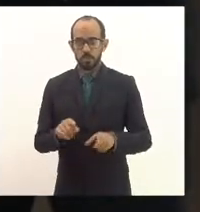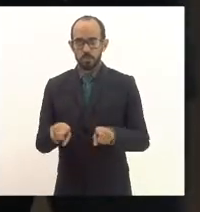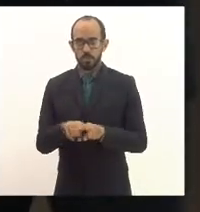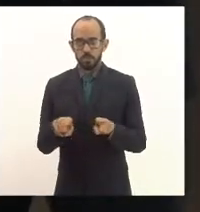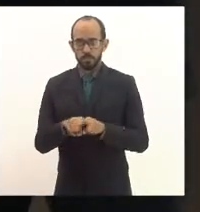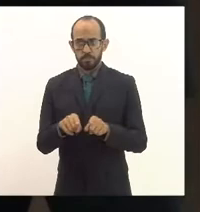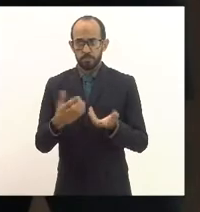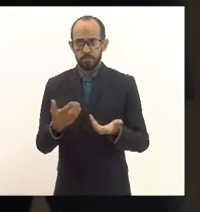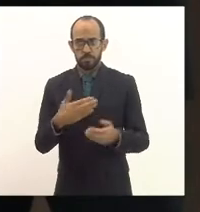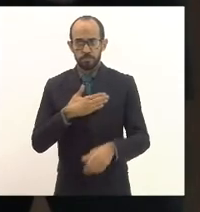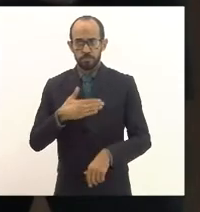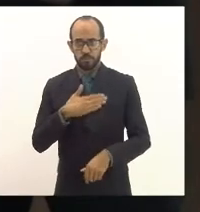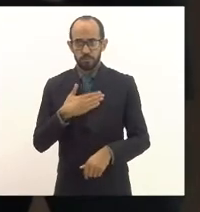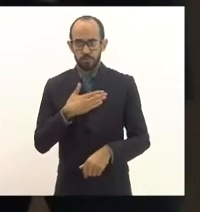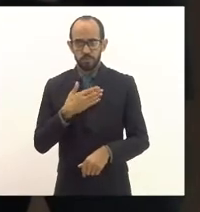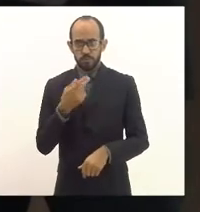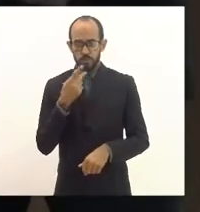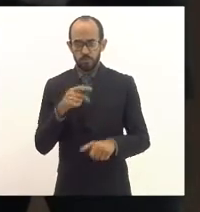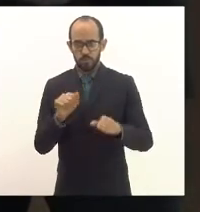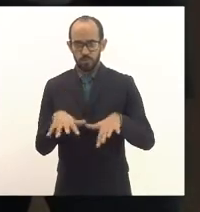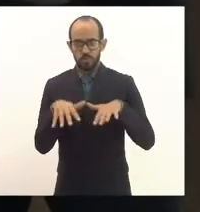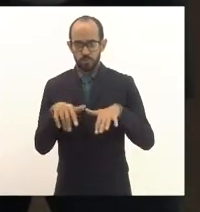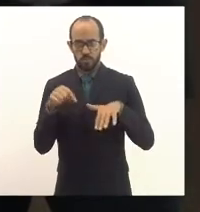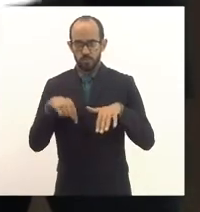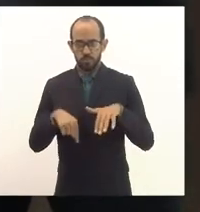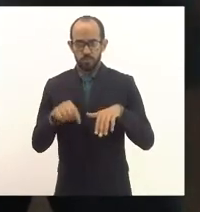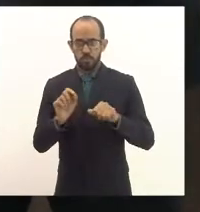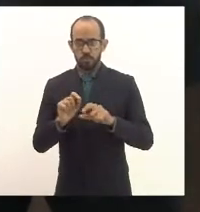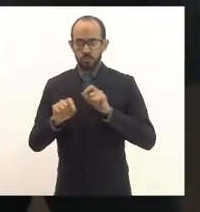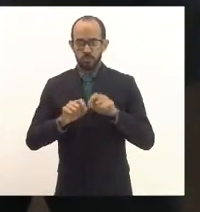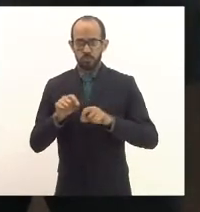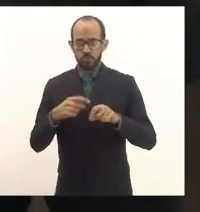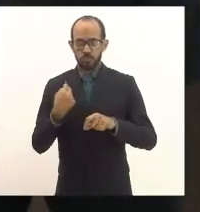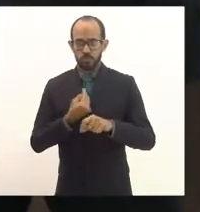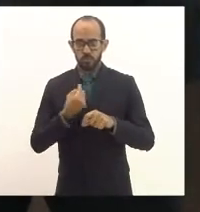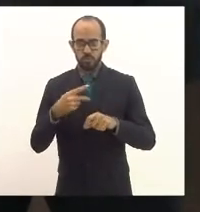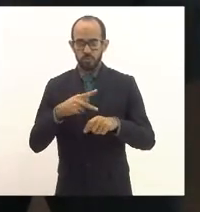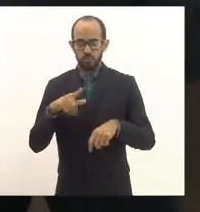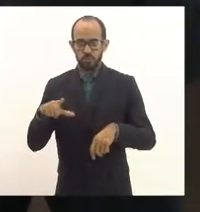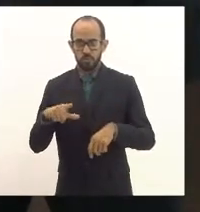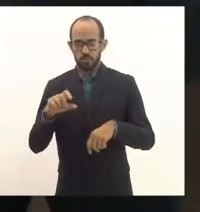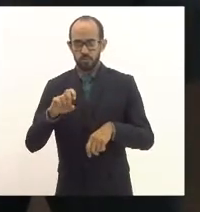dizer para esse plenário hoje que o nosso projeto, o projeto